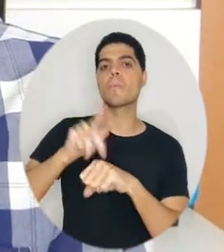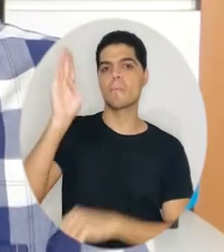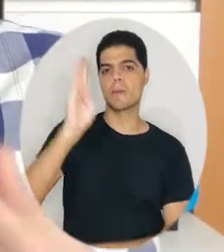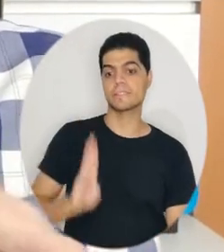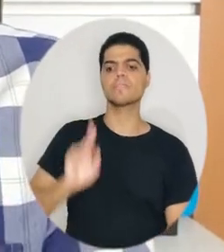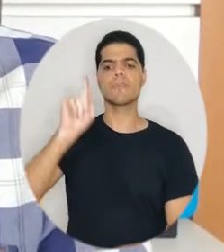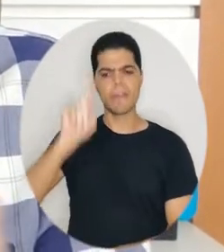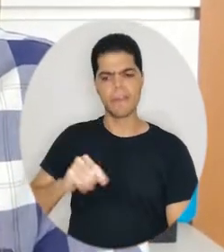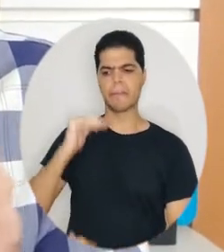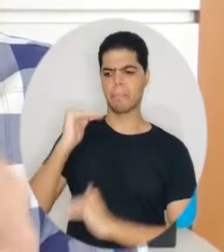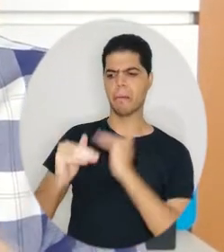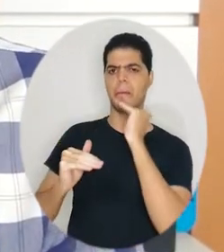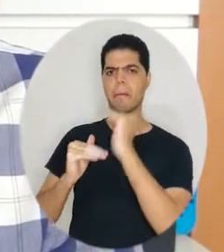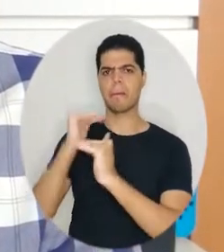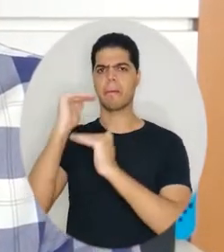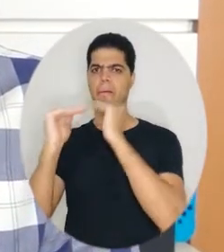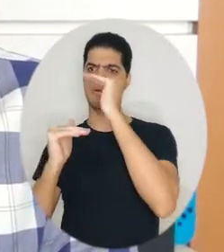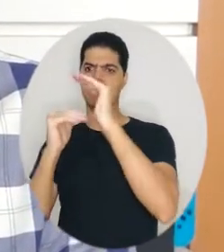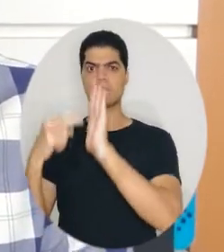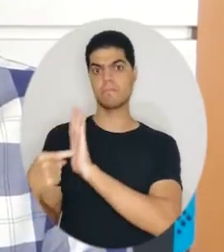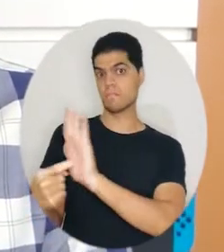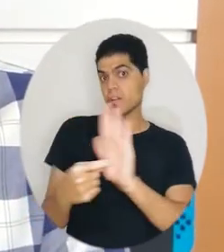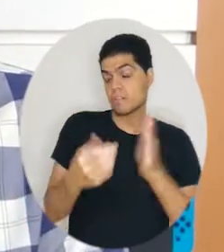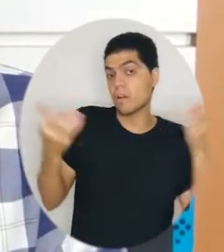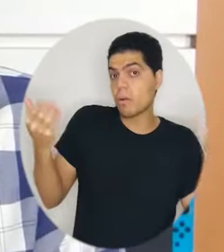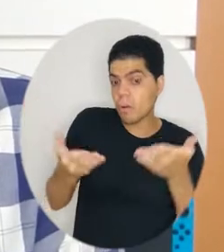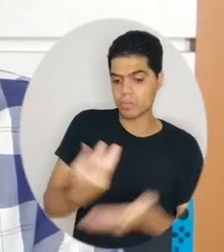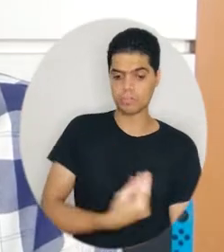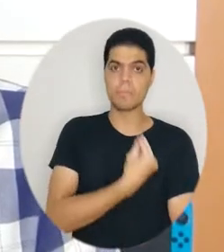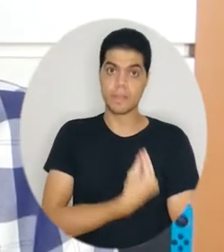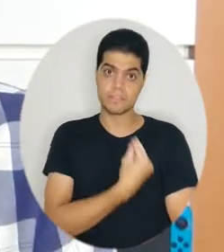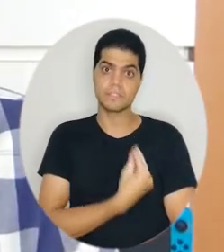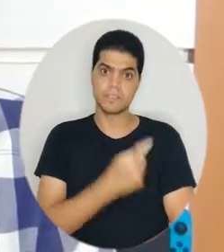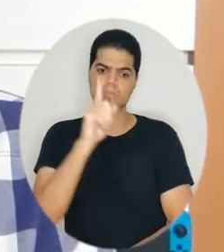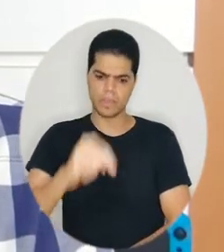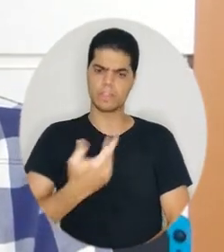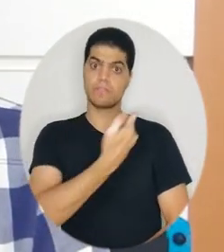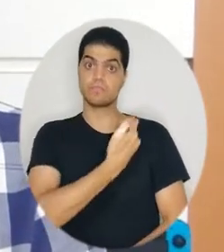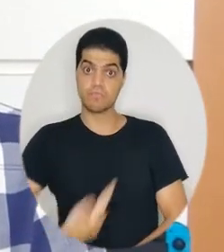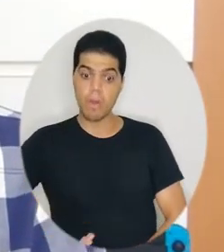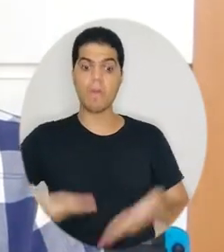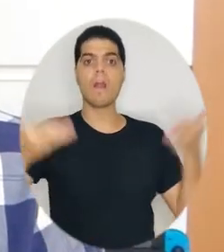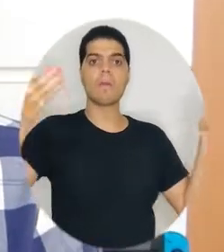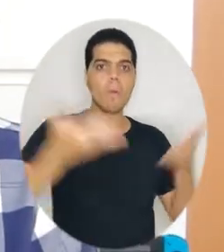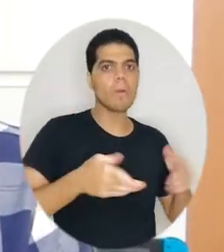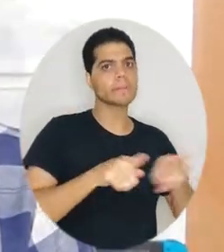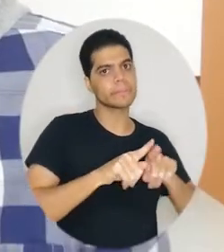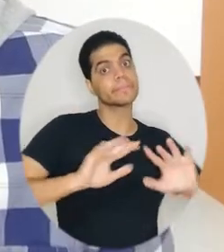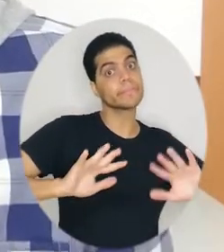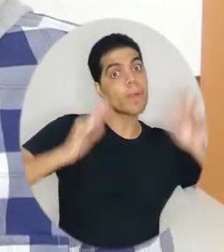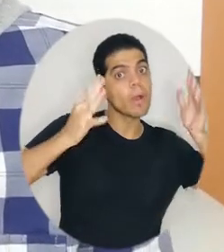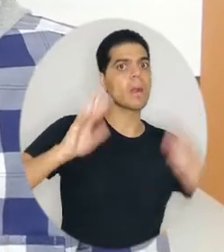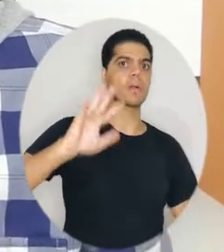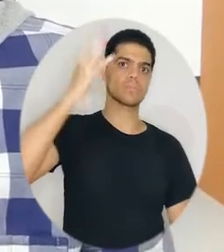estava progredindo E isso está diretamente ligado com o presente Porque era o Os Atuais governos do Brasil que estavam fazendo isso